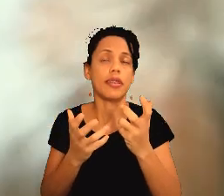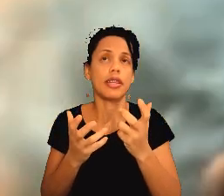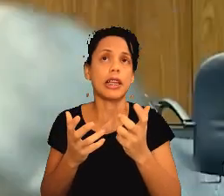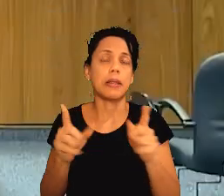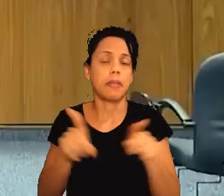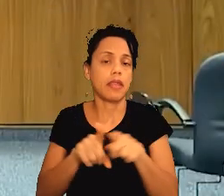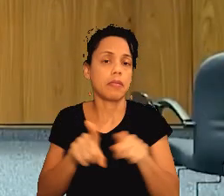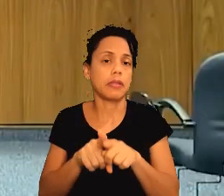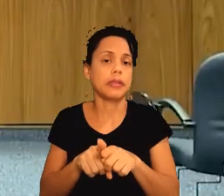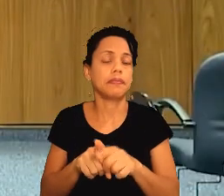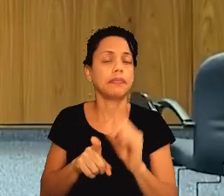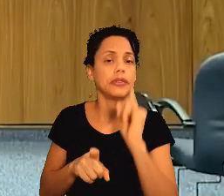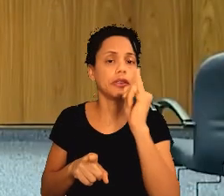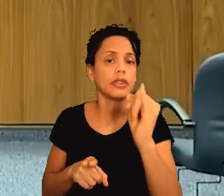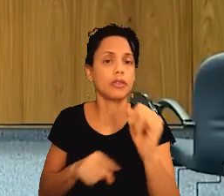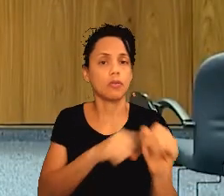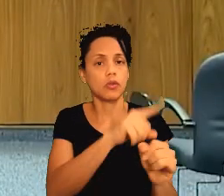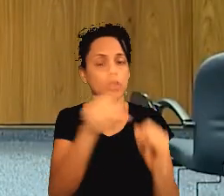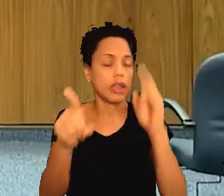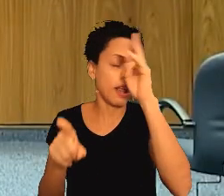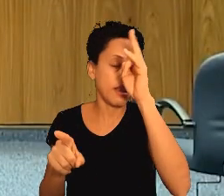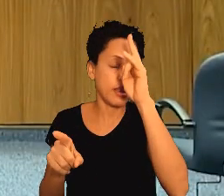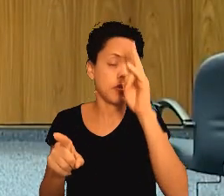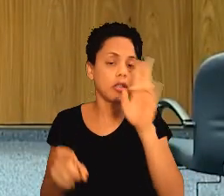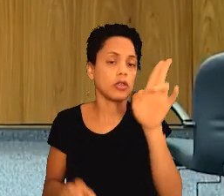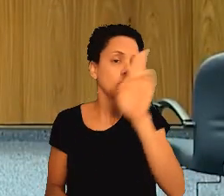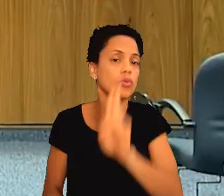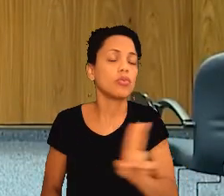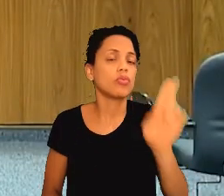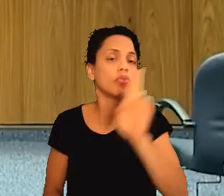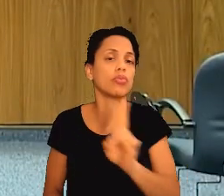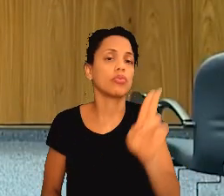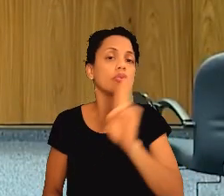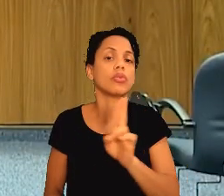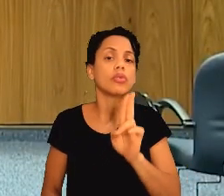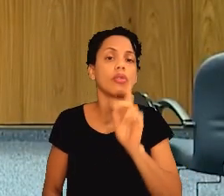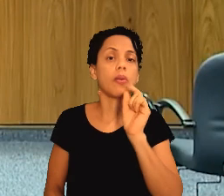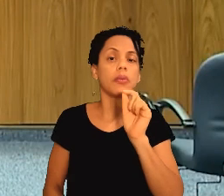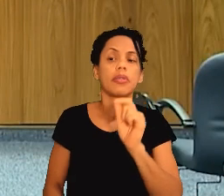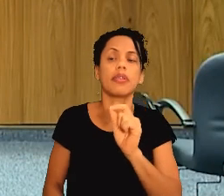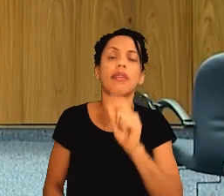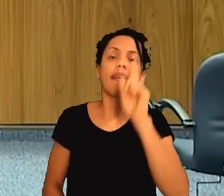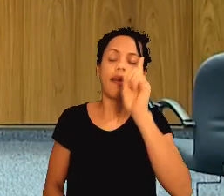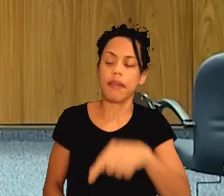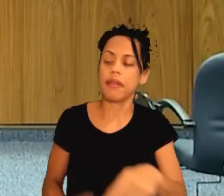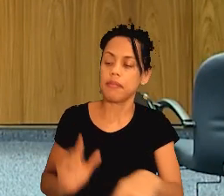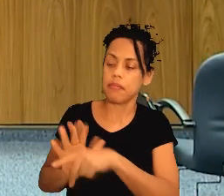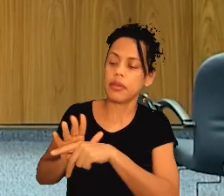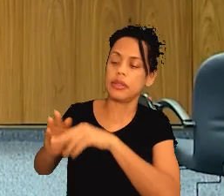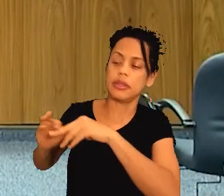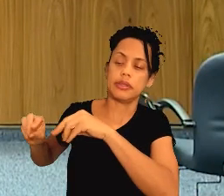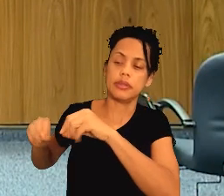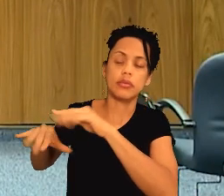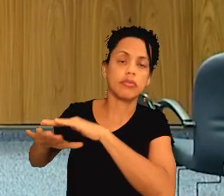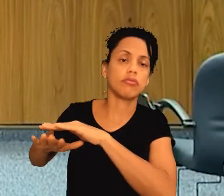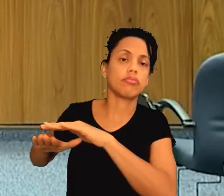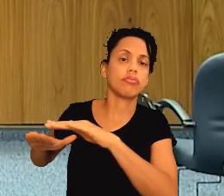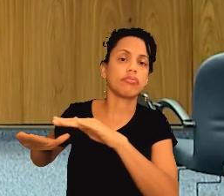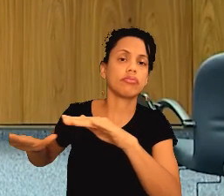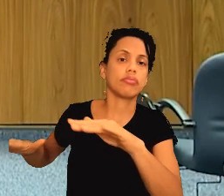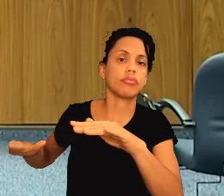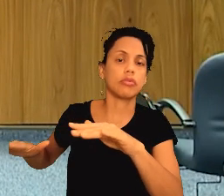Eu queria lembrar que esse usufruto é um usufruto da superfície, né? Não é